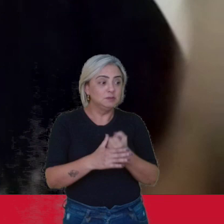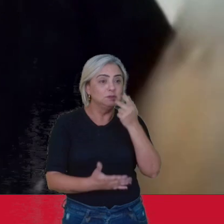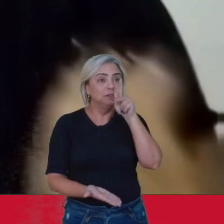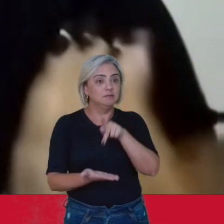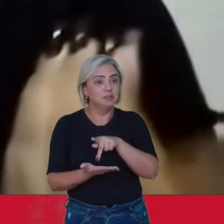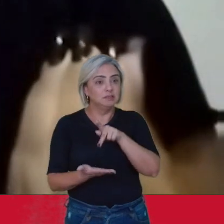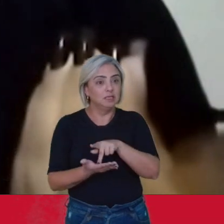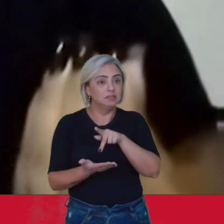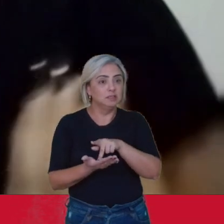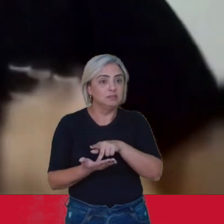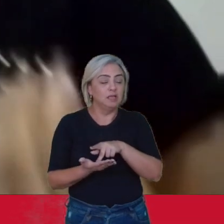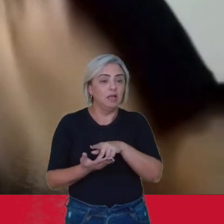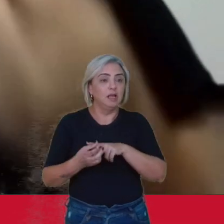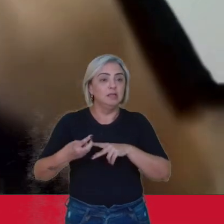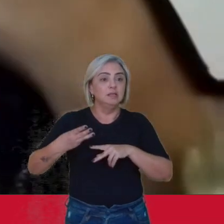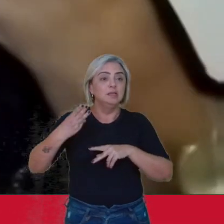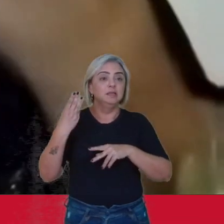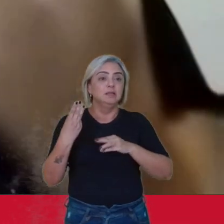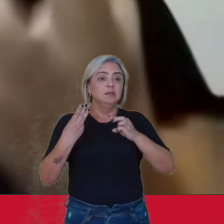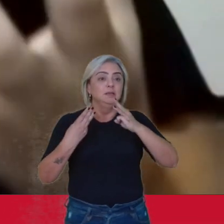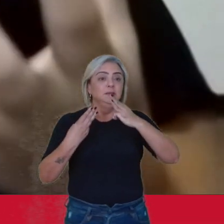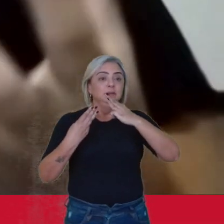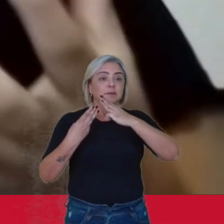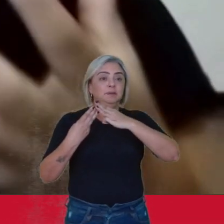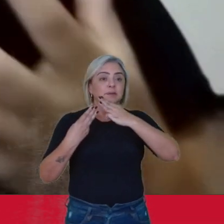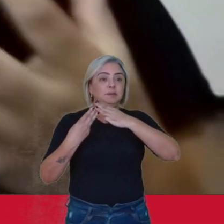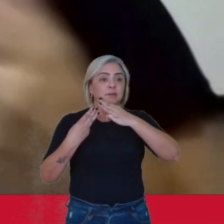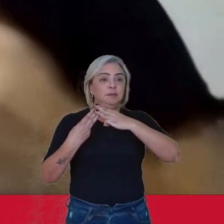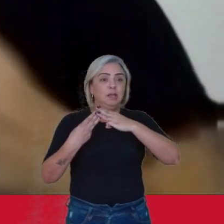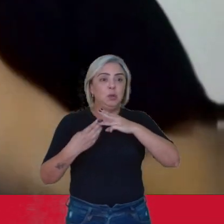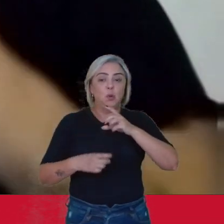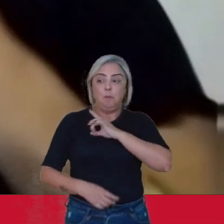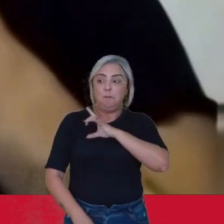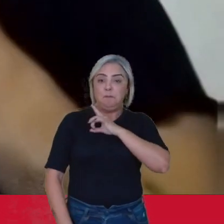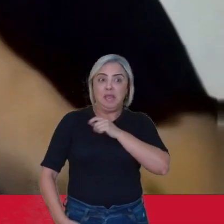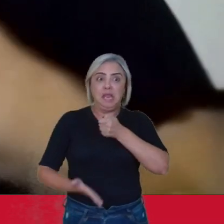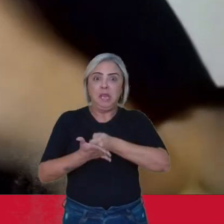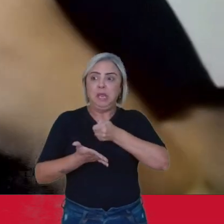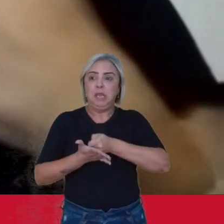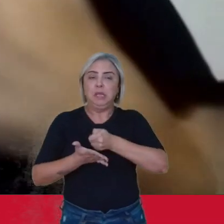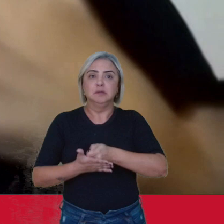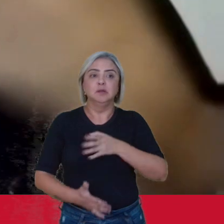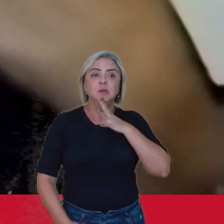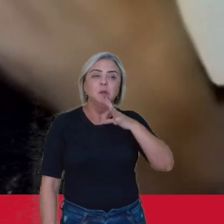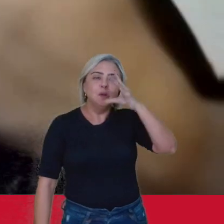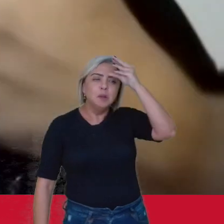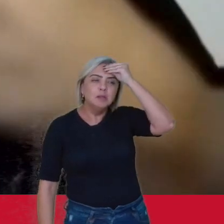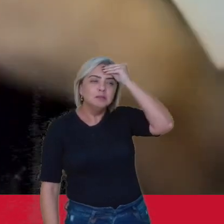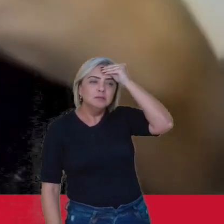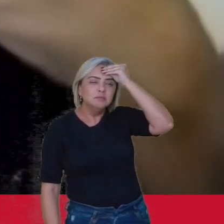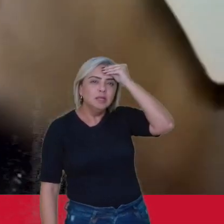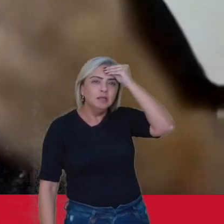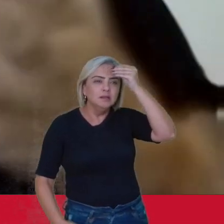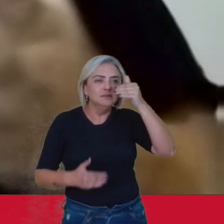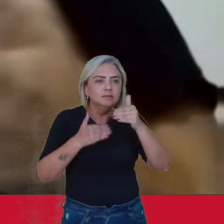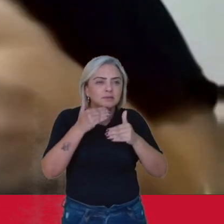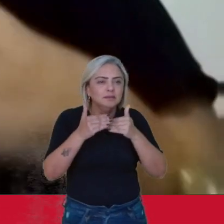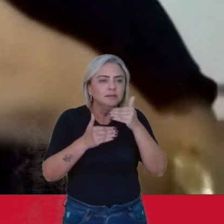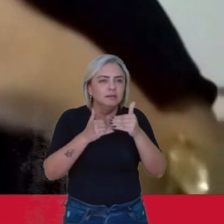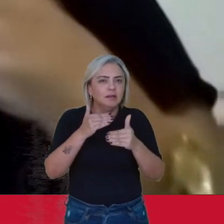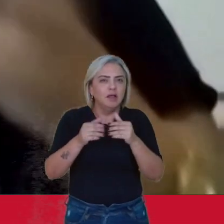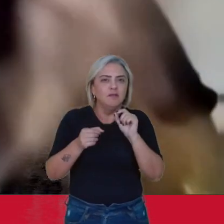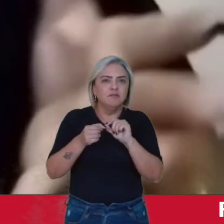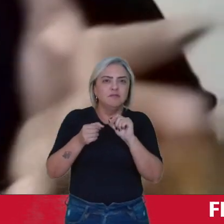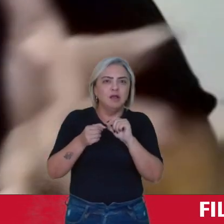verdade se dá nas Forças Armadas, se dá na coação, que o conhecimento se dá à medida que eu